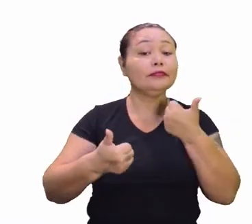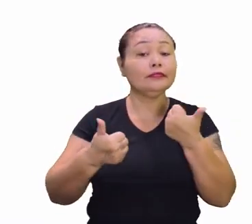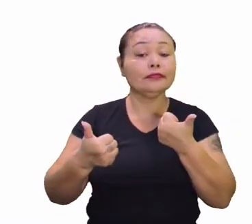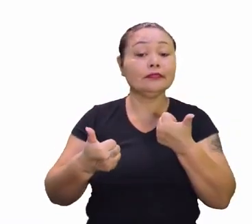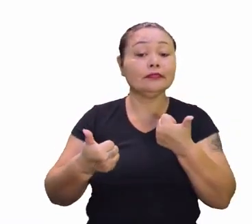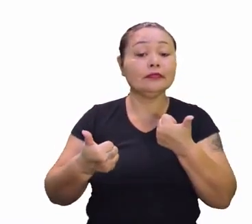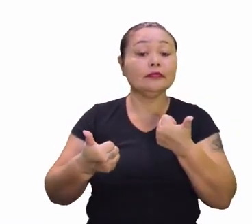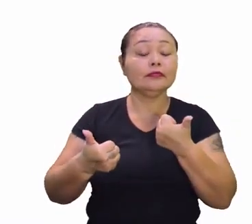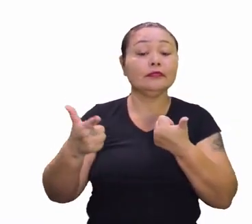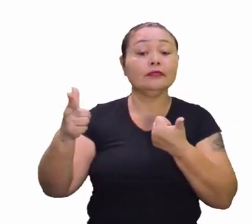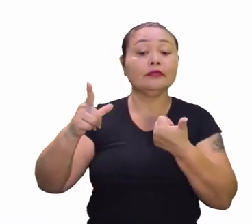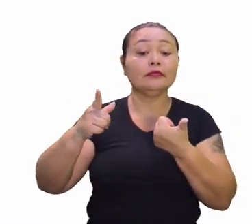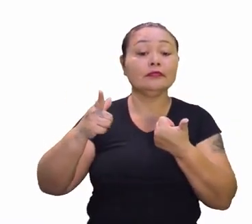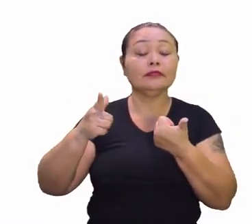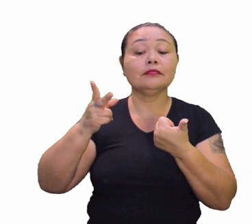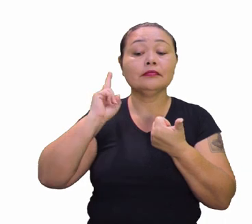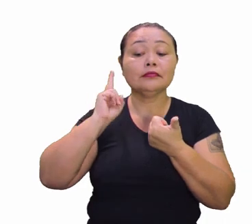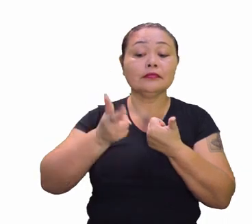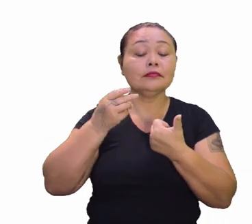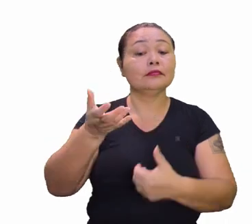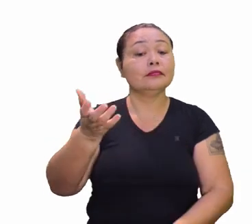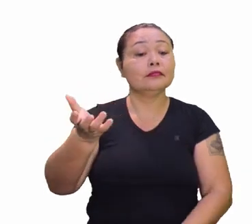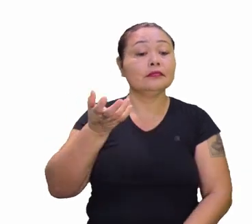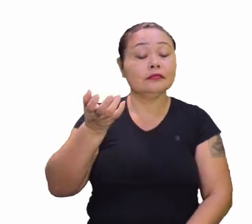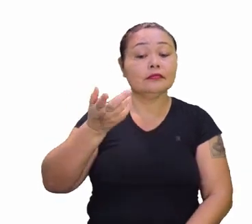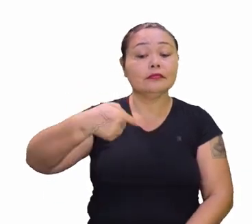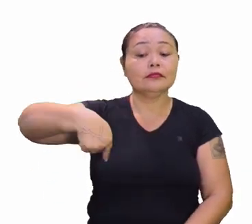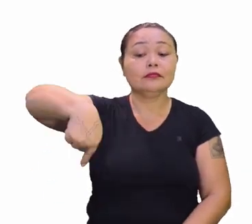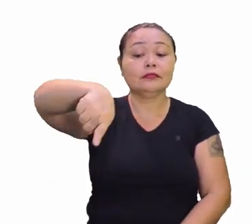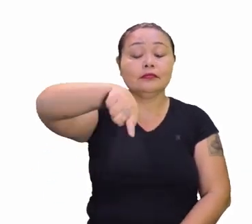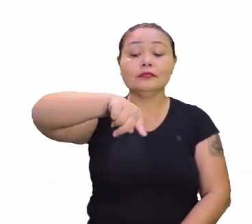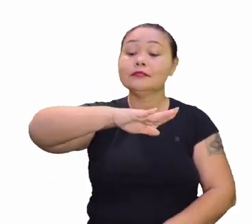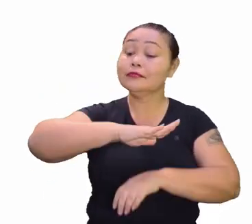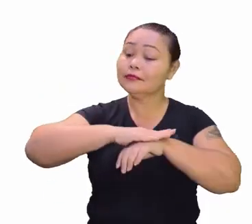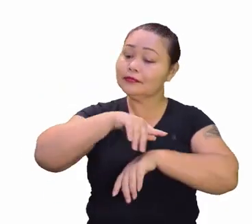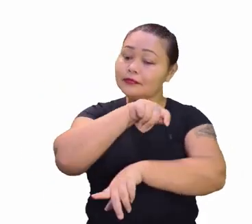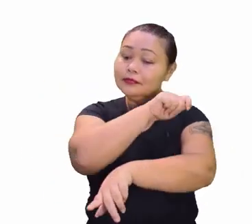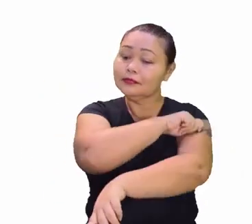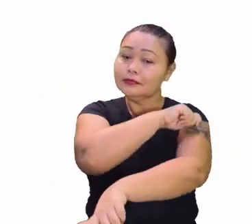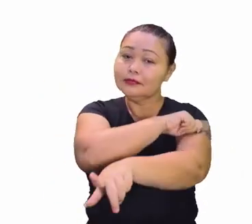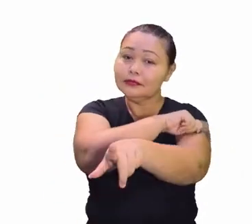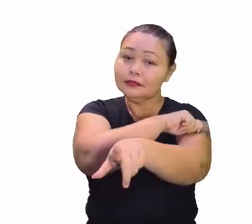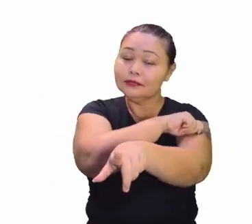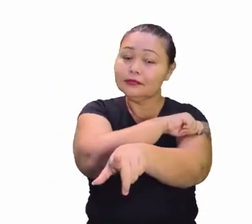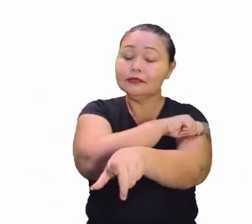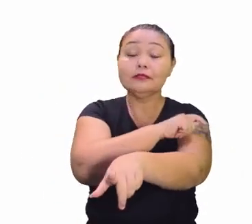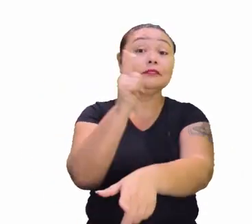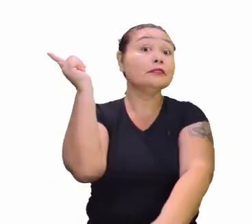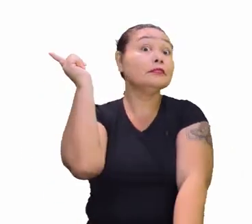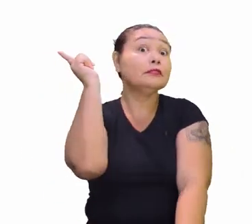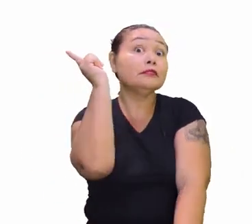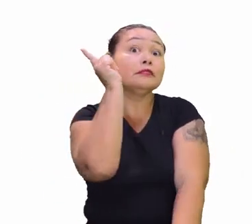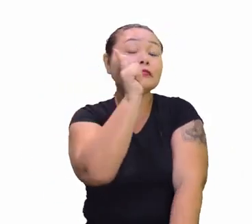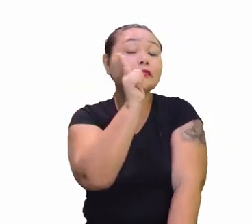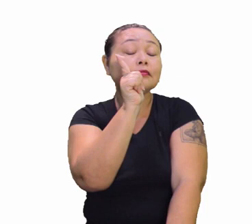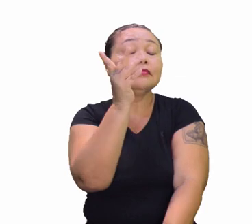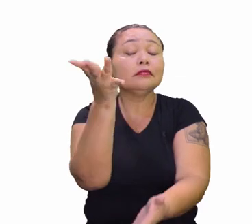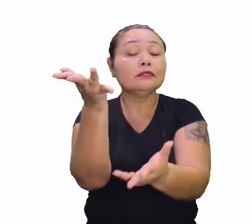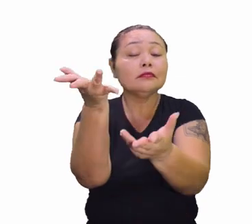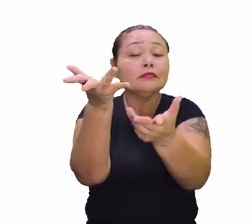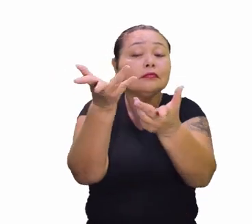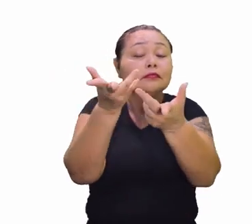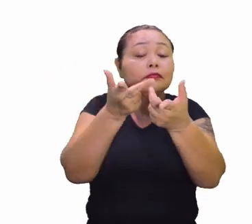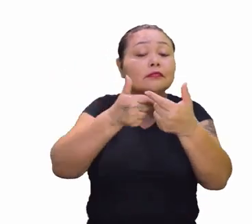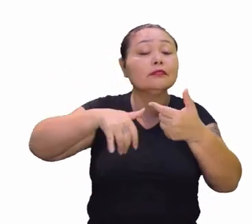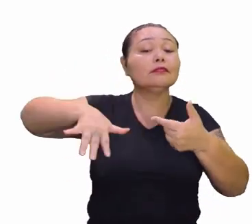Beleza. Sempre queremos que os nossos queridos alunos alcancem